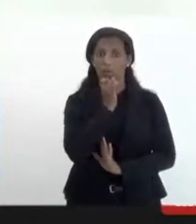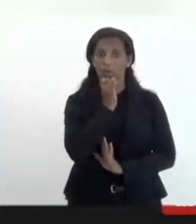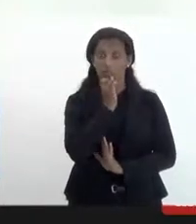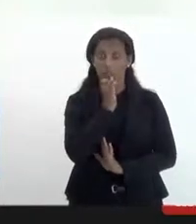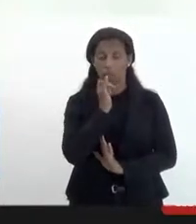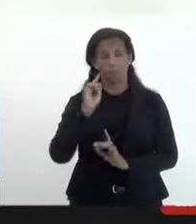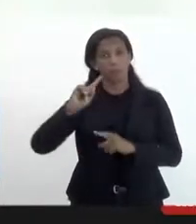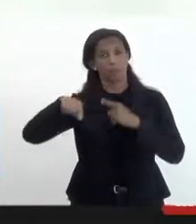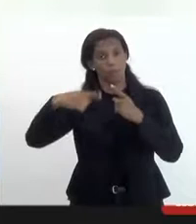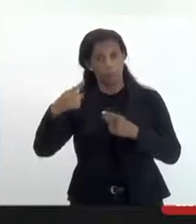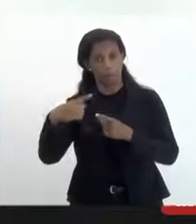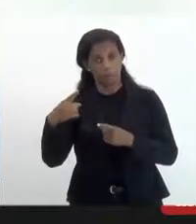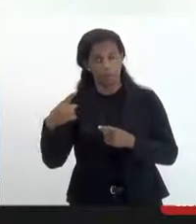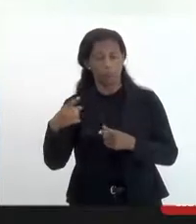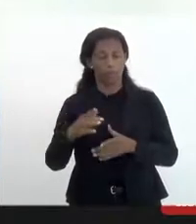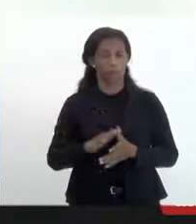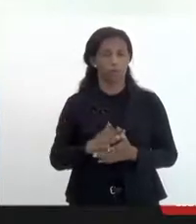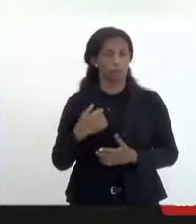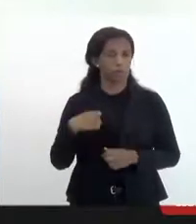depois